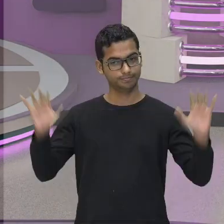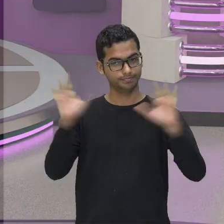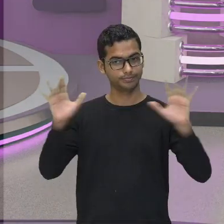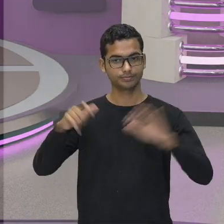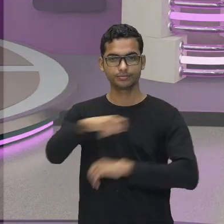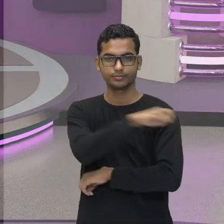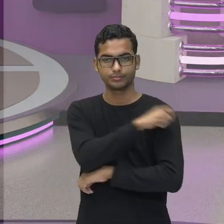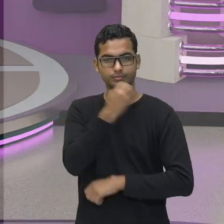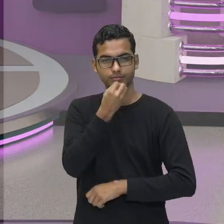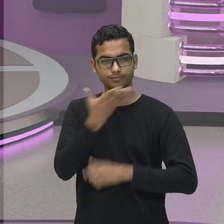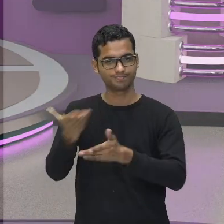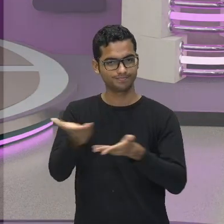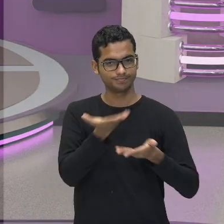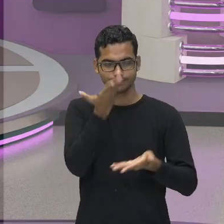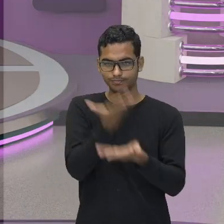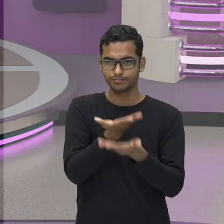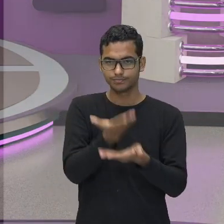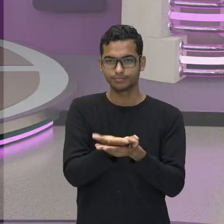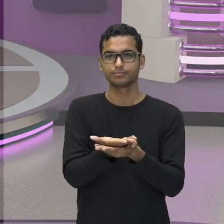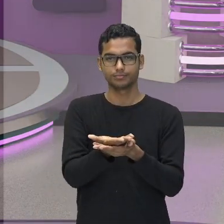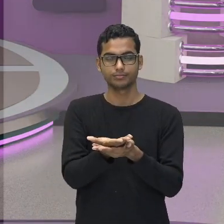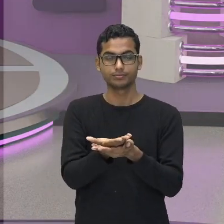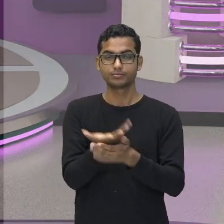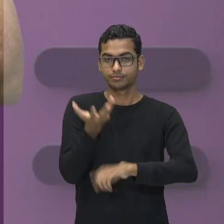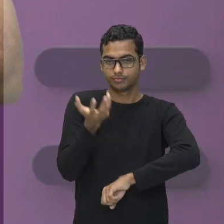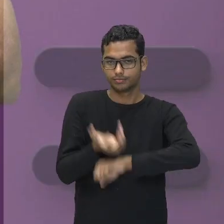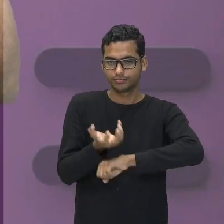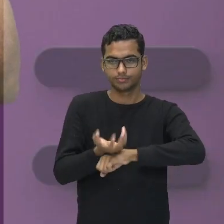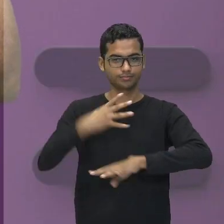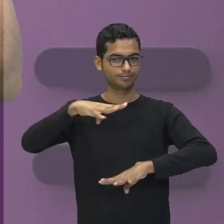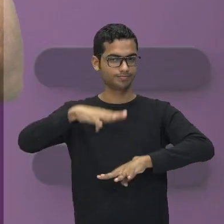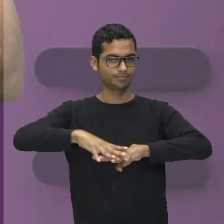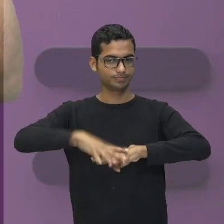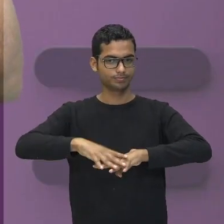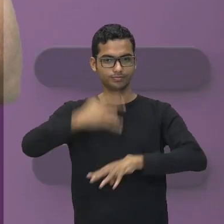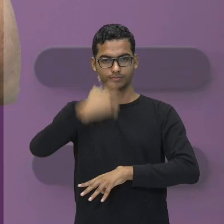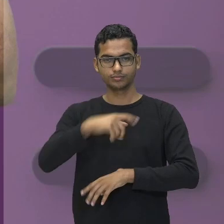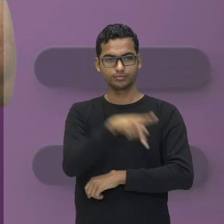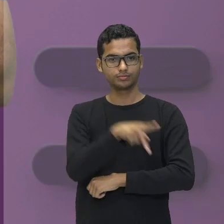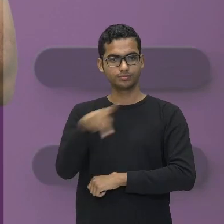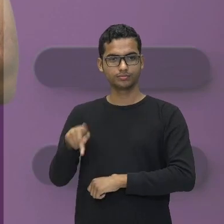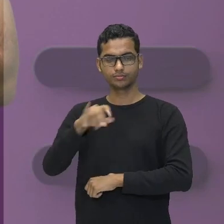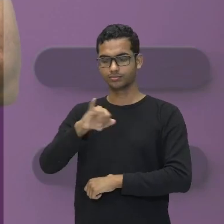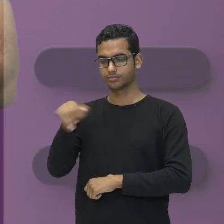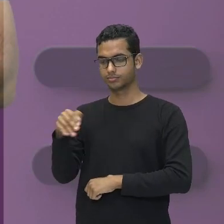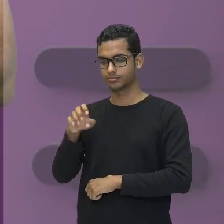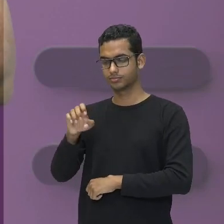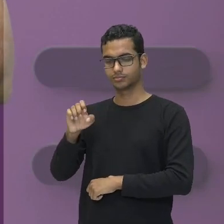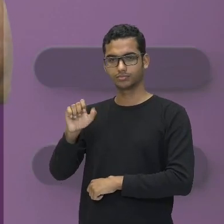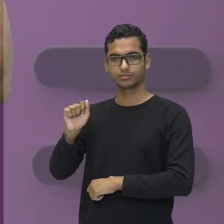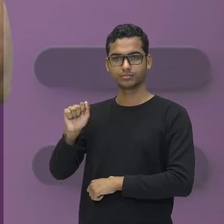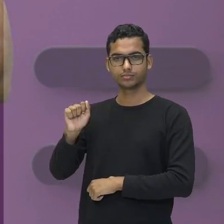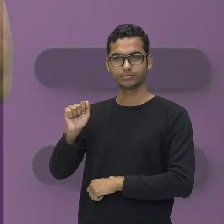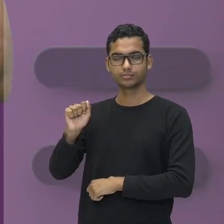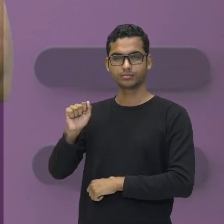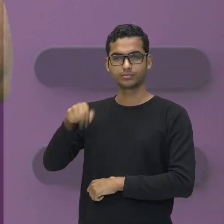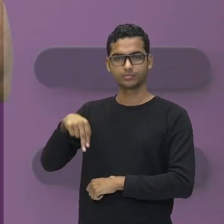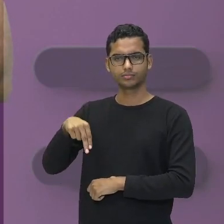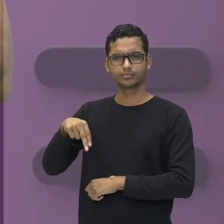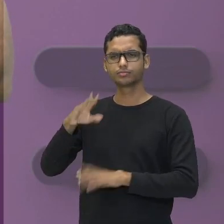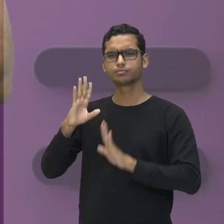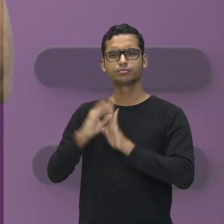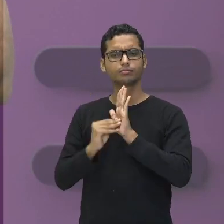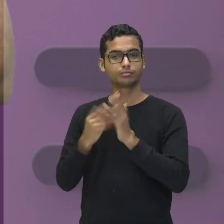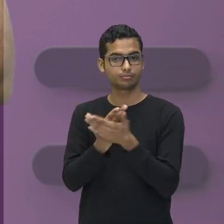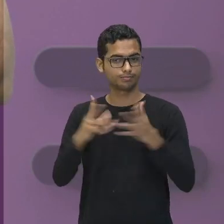Olá, alunos, sejam todos bem-vindos à nossa aula de matemática. Eu sou o professor Jean Nobre e juntos nós iremos acompanhar um novo